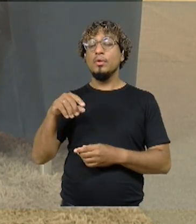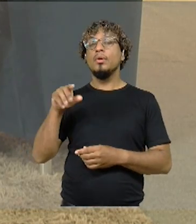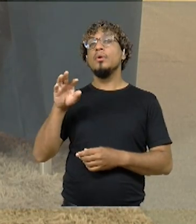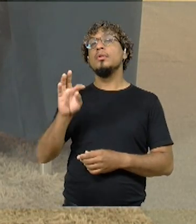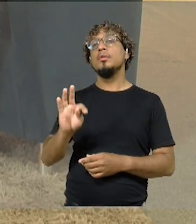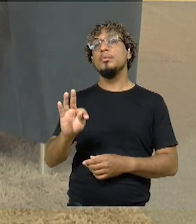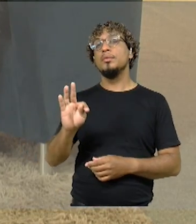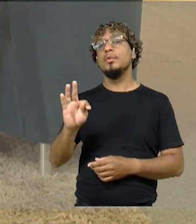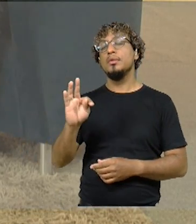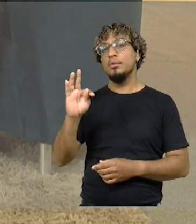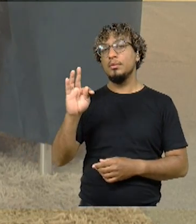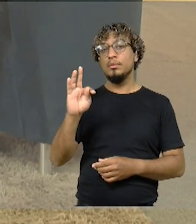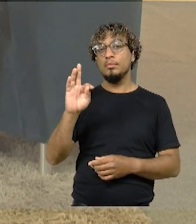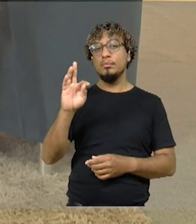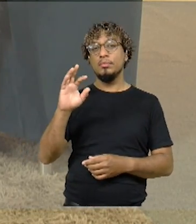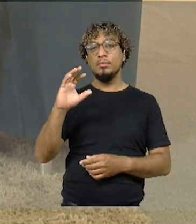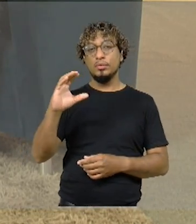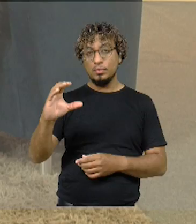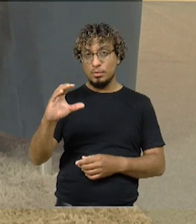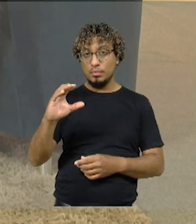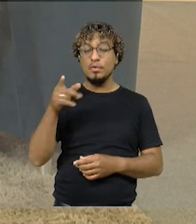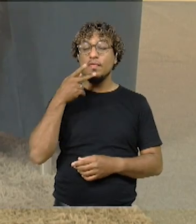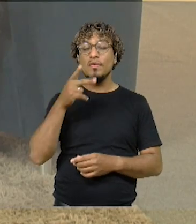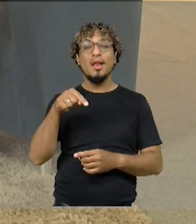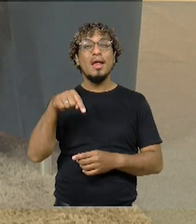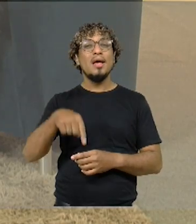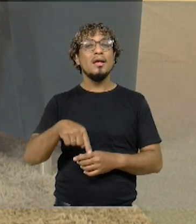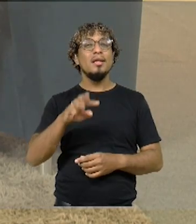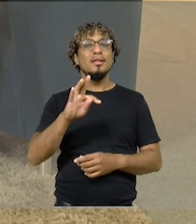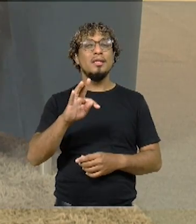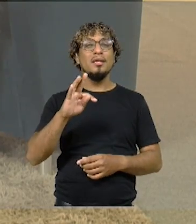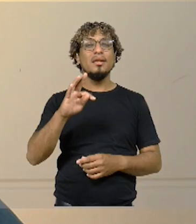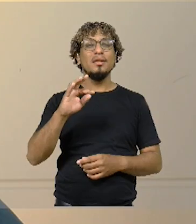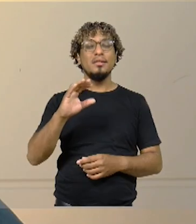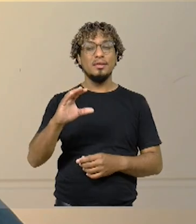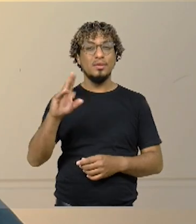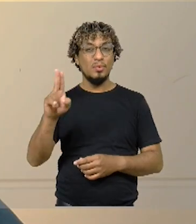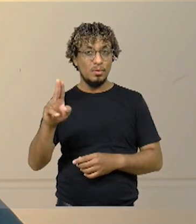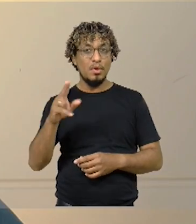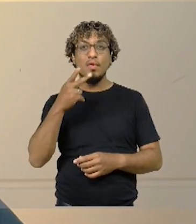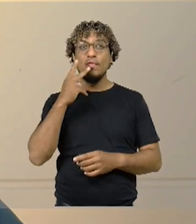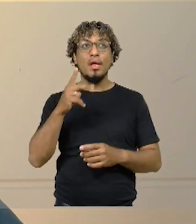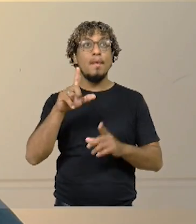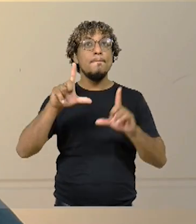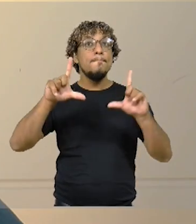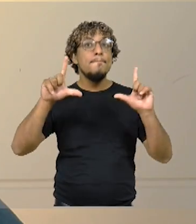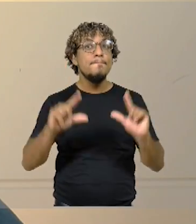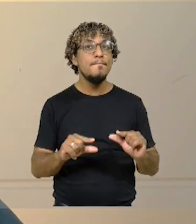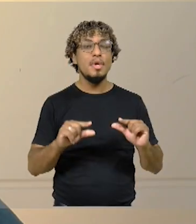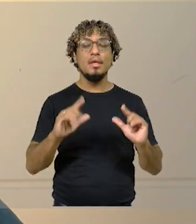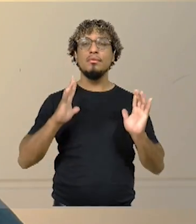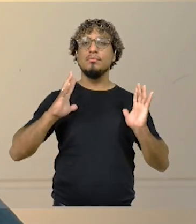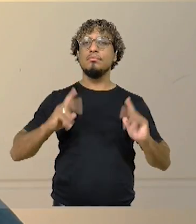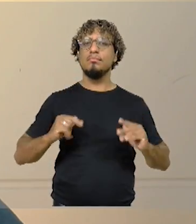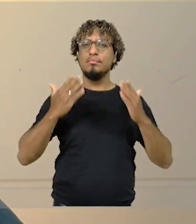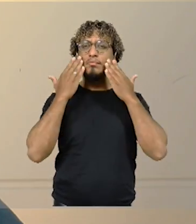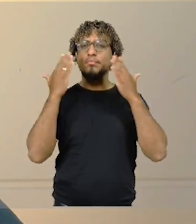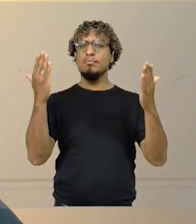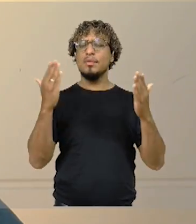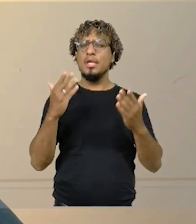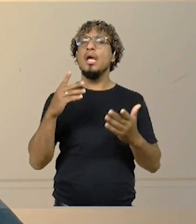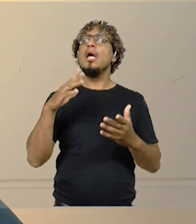estatuto, cumprindo o seu plano de carreira, para que sim, junto com toda essa comunidade, a gente possa ter uma educação de qualidade no município de São Luís. Daqui